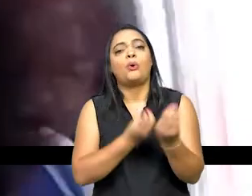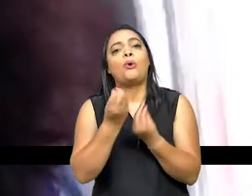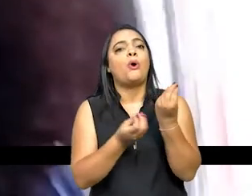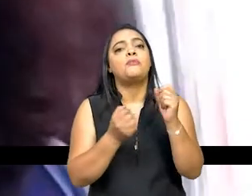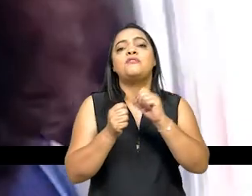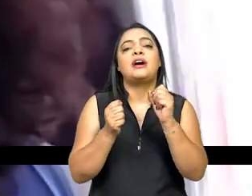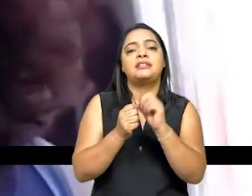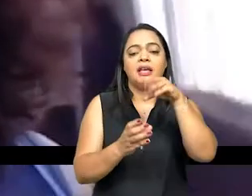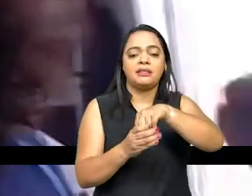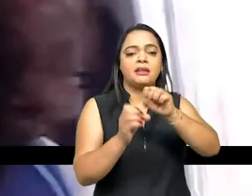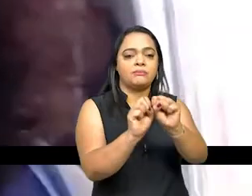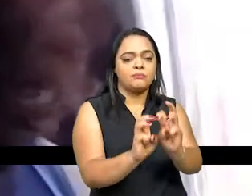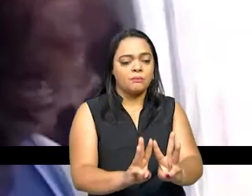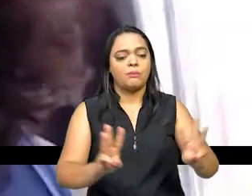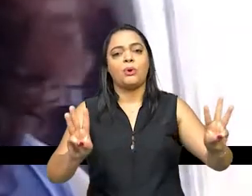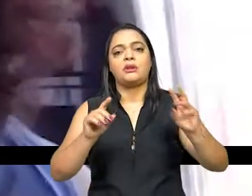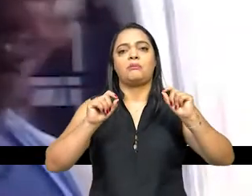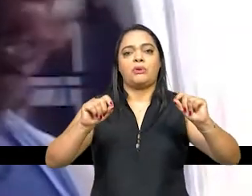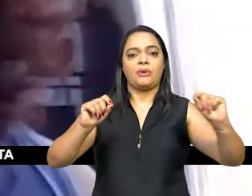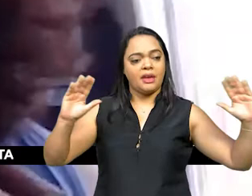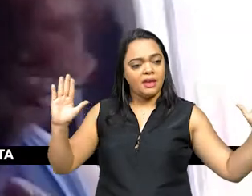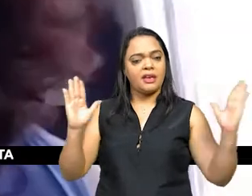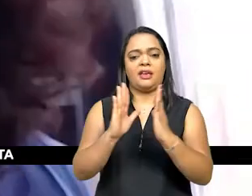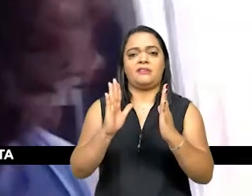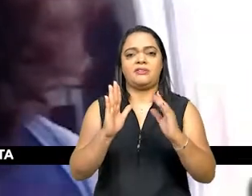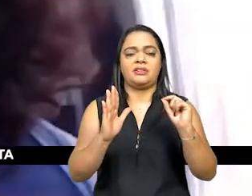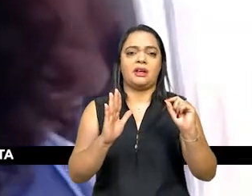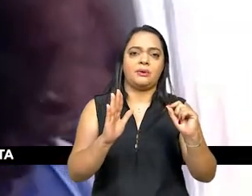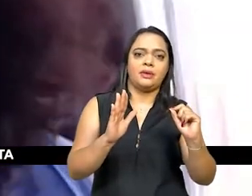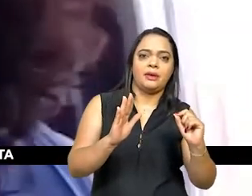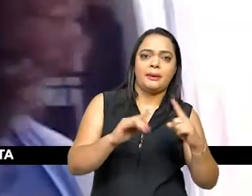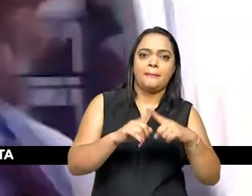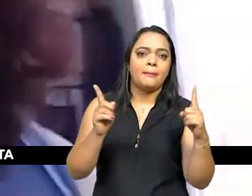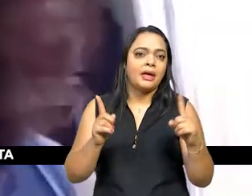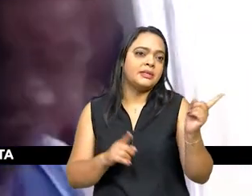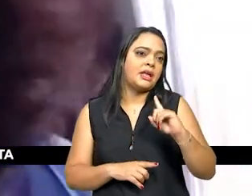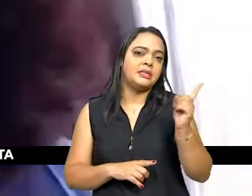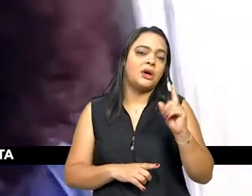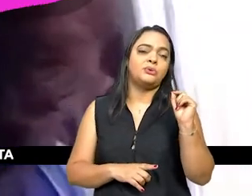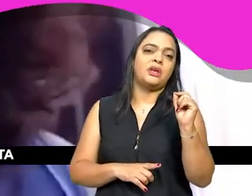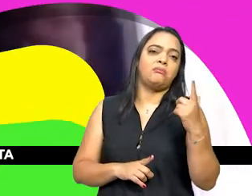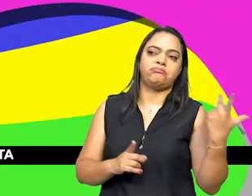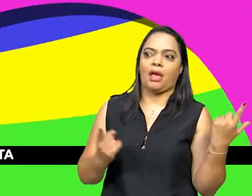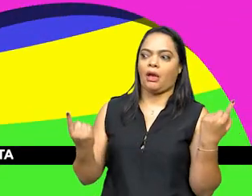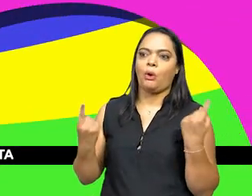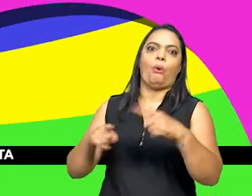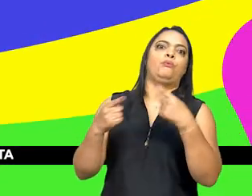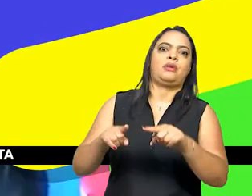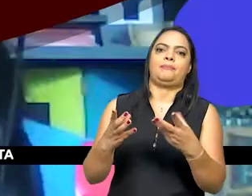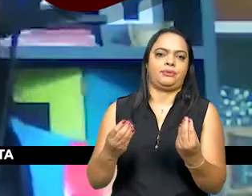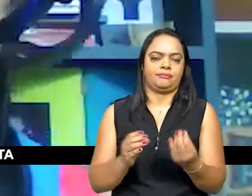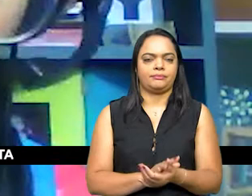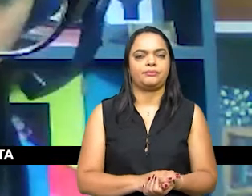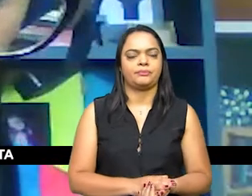no portal para fazer esses enfrentamentos sem ser assertivos demais? Não sei. O que fazemos?